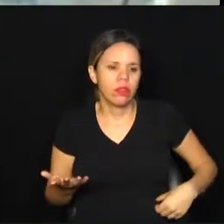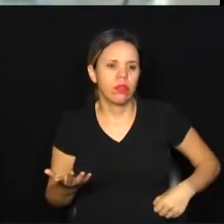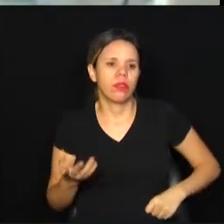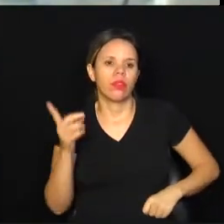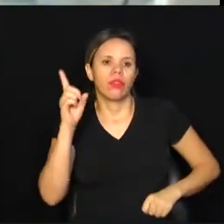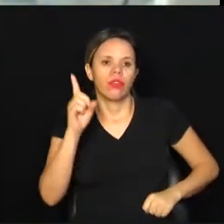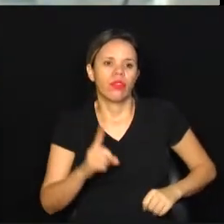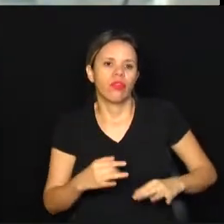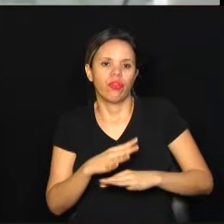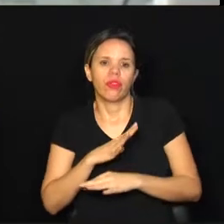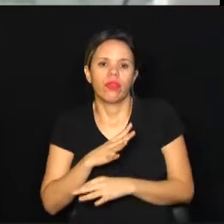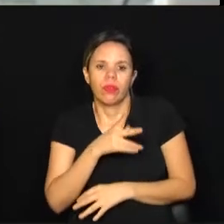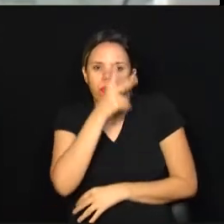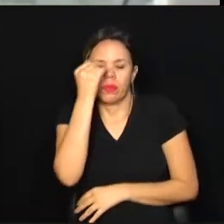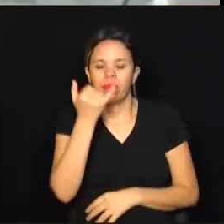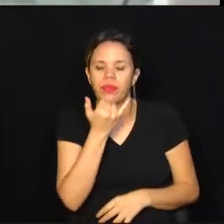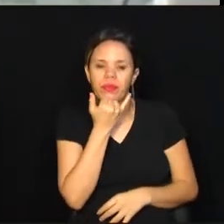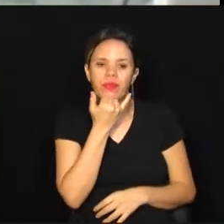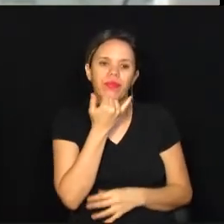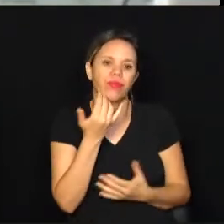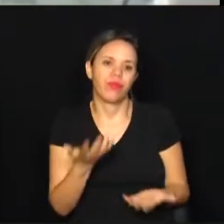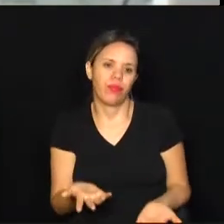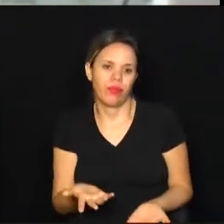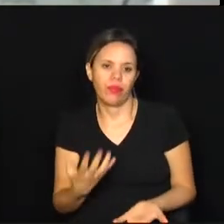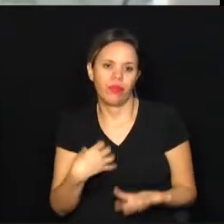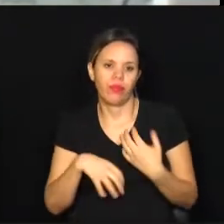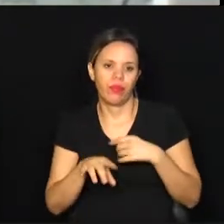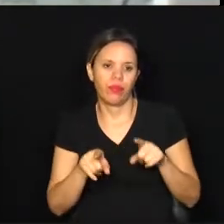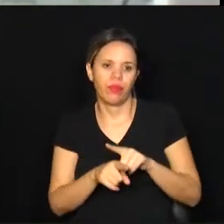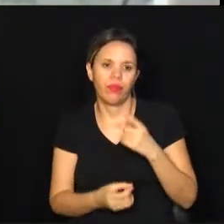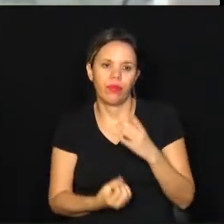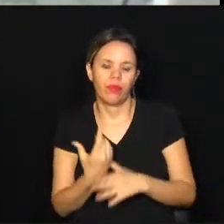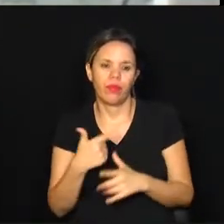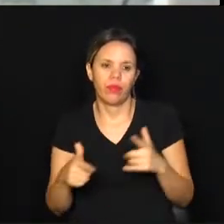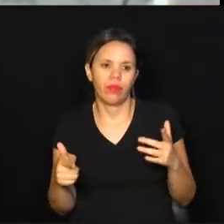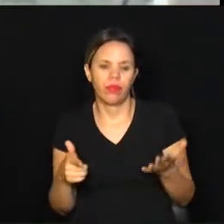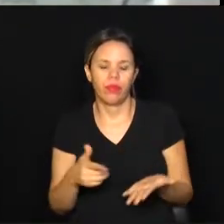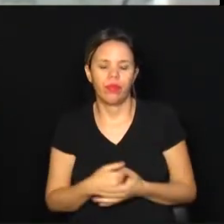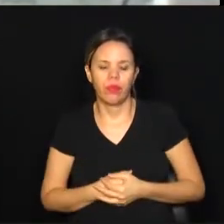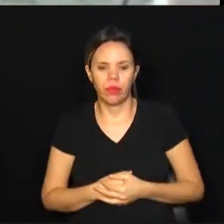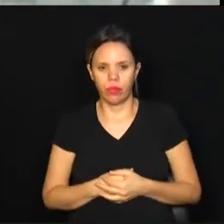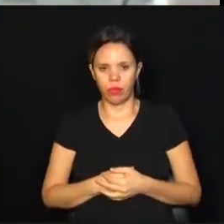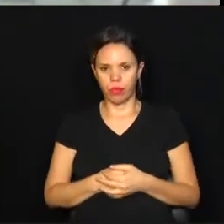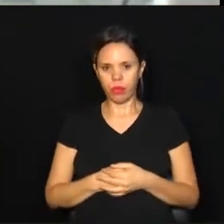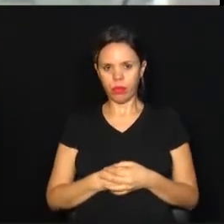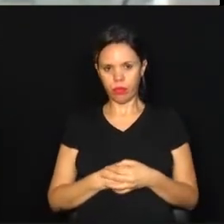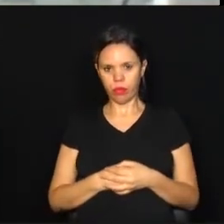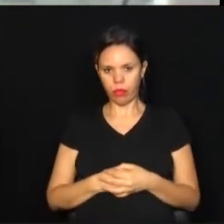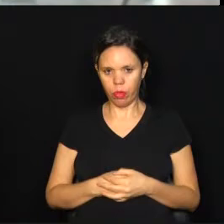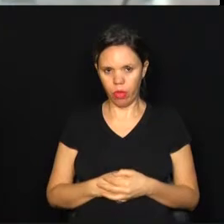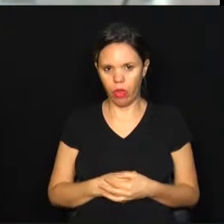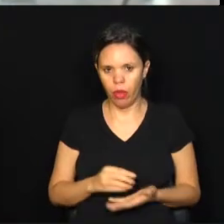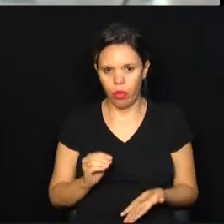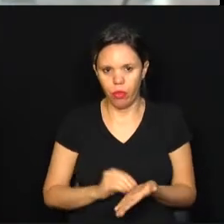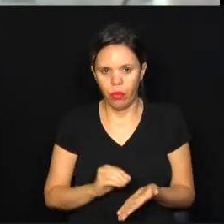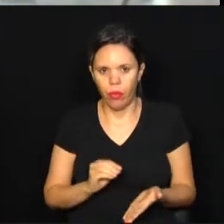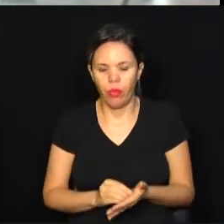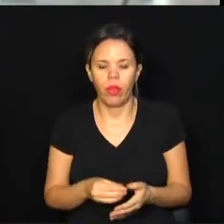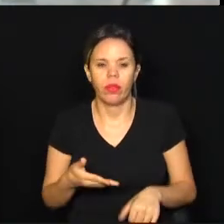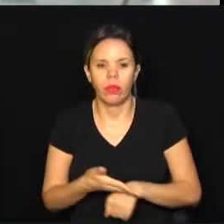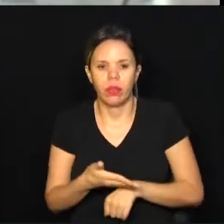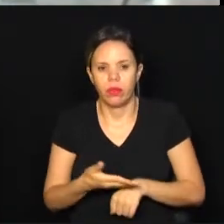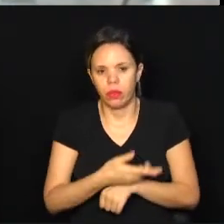eu lamento isso, viu? Eu lamento que tenha ocorrido isso, porque com a ausência de